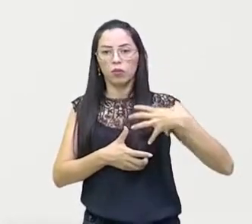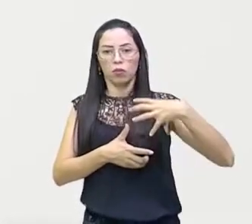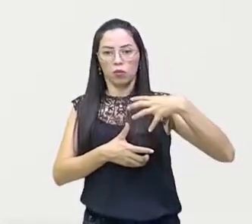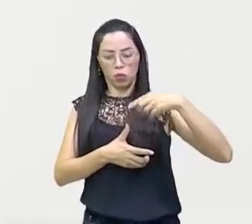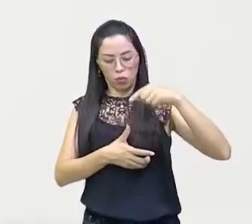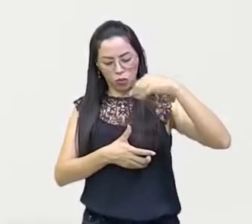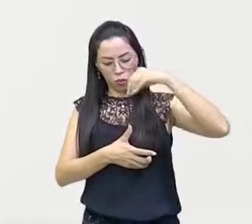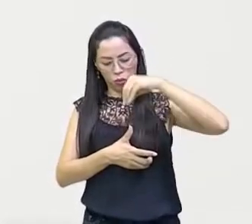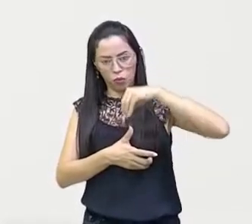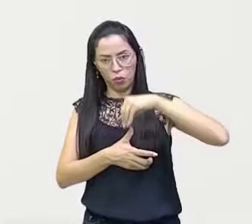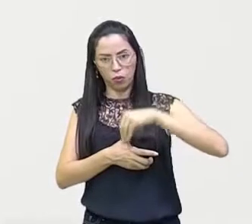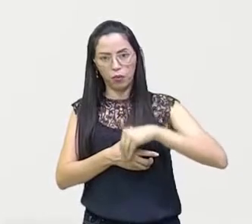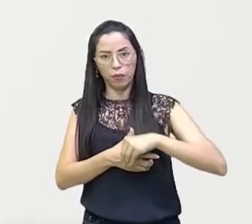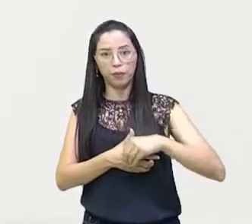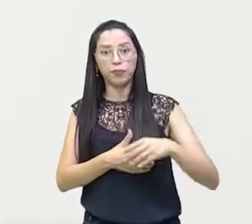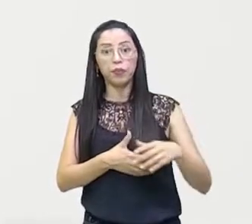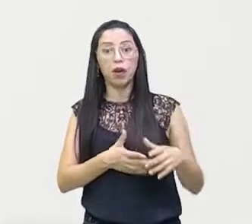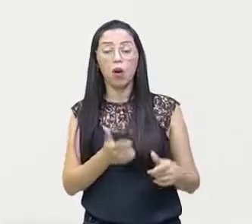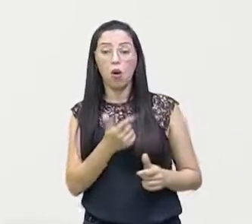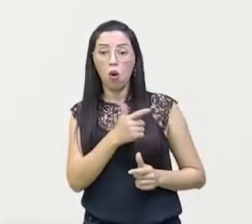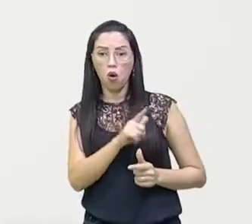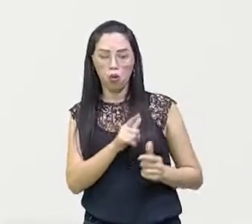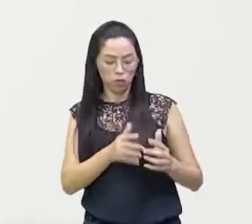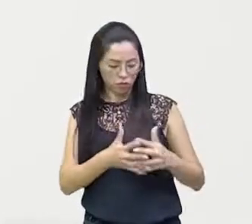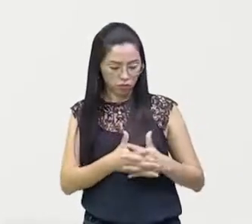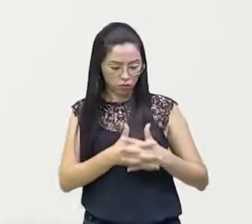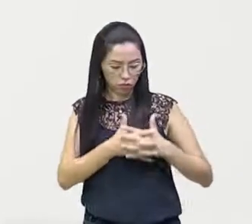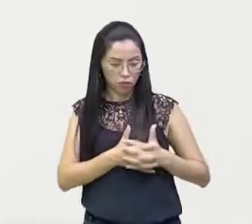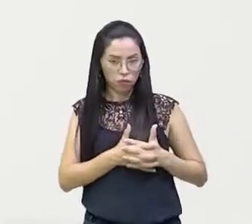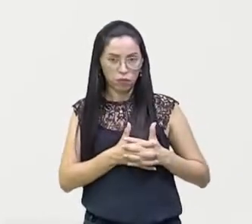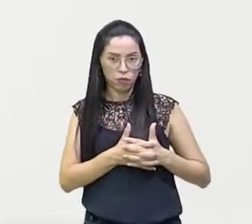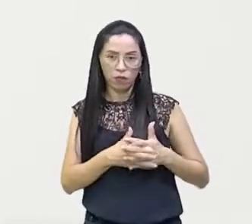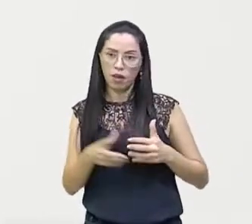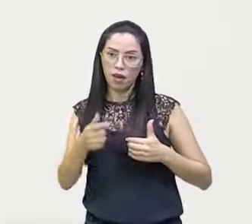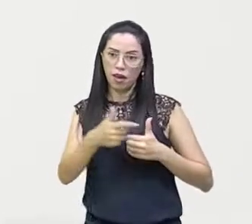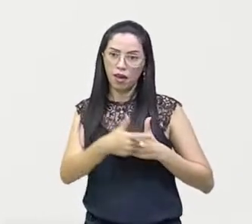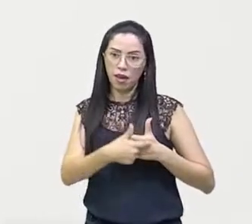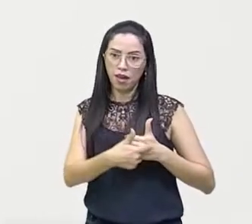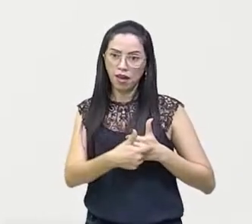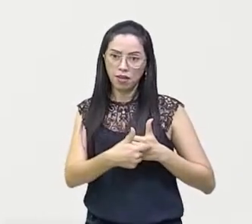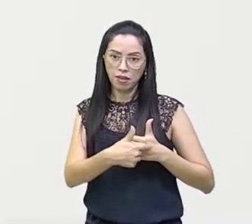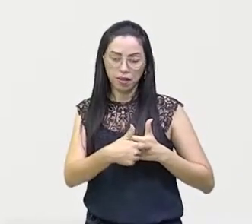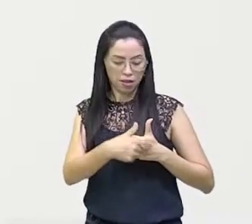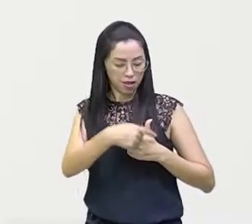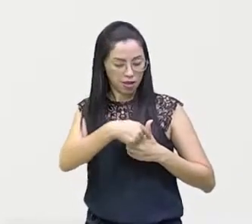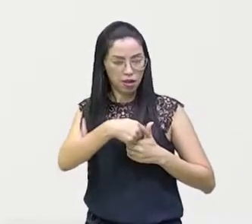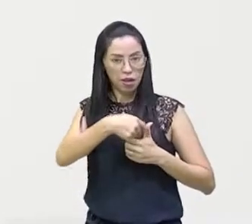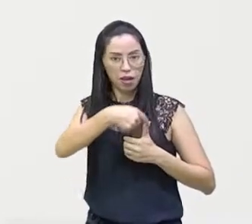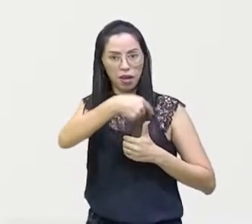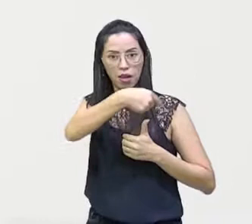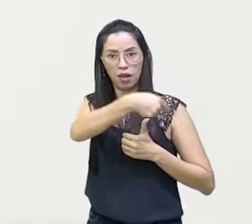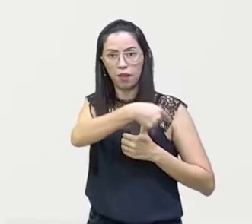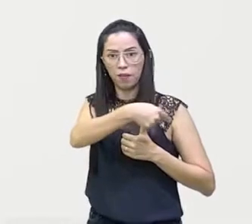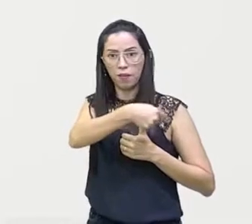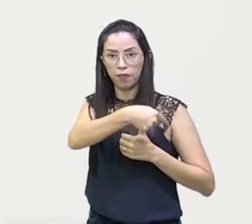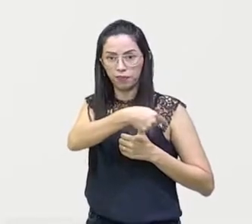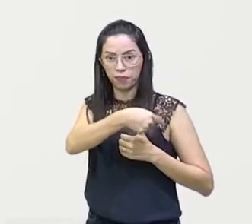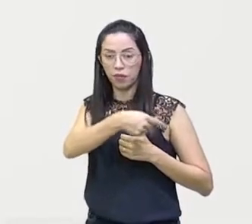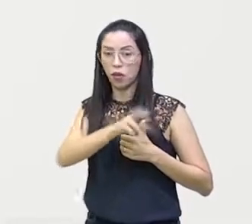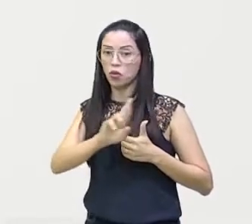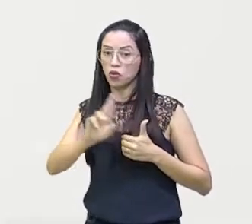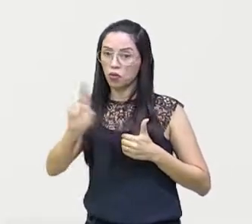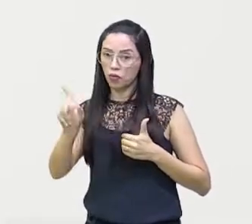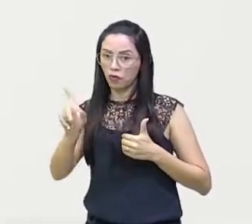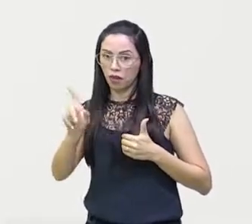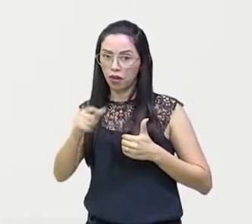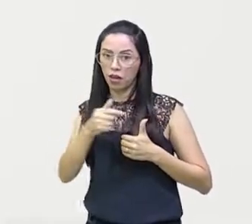do coração, como vocês podem ver, é onde tem a artéria pulmonar esquerda,